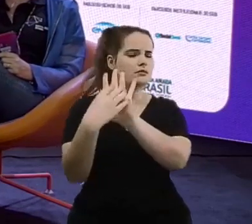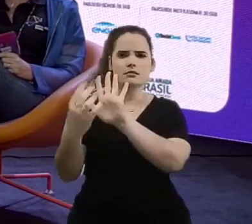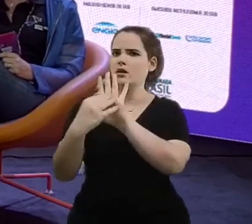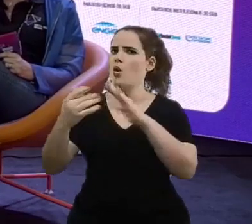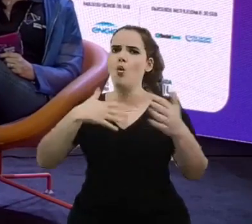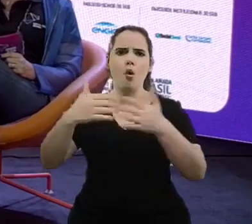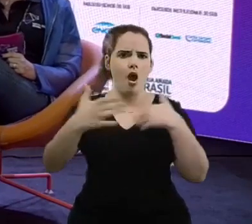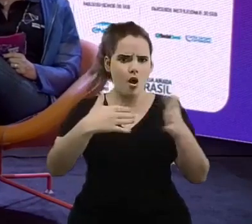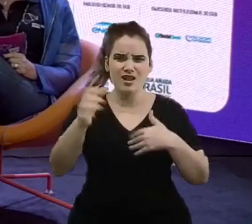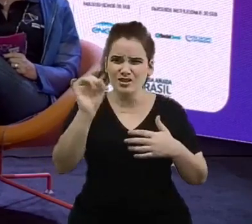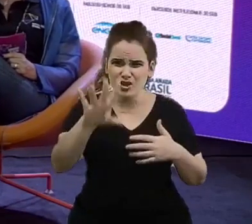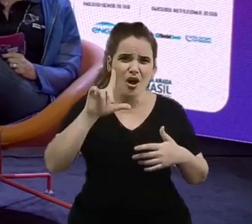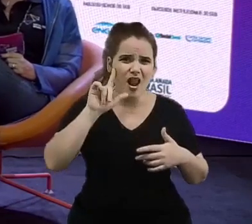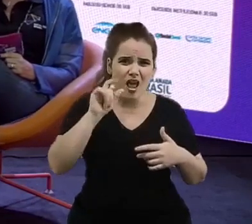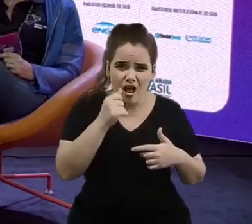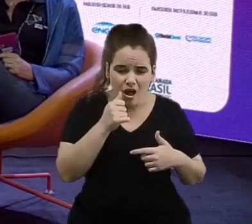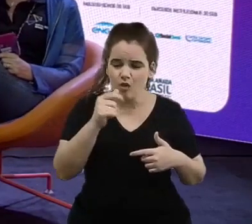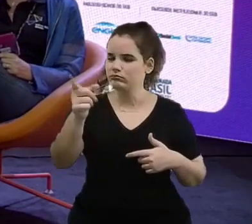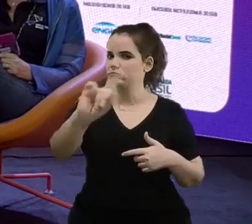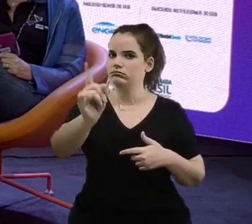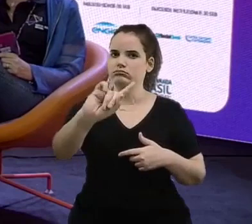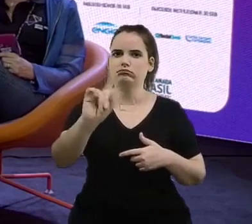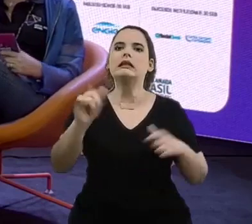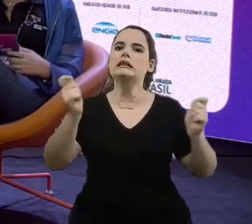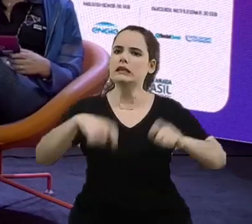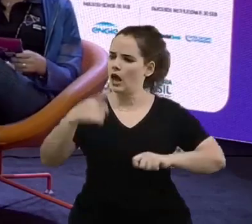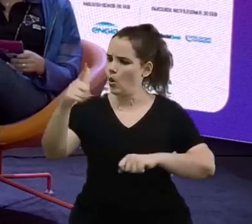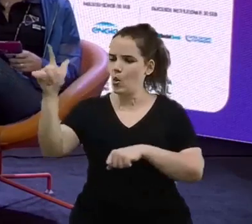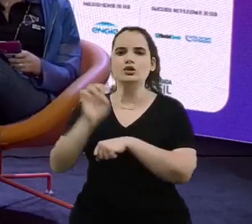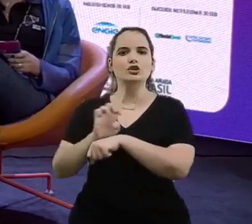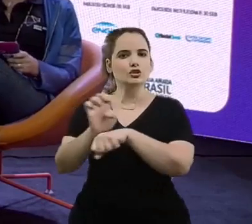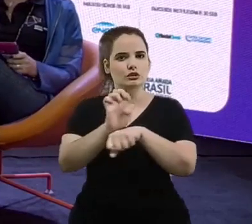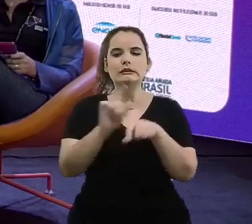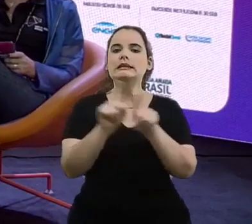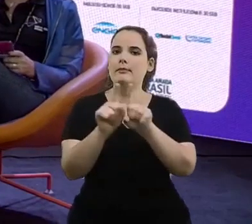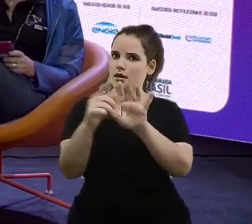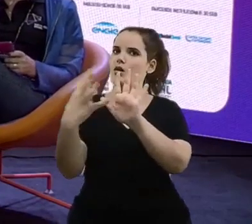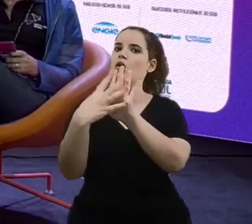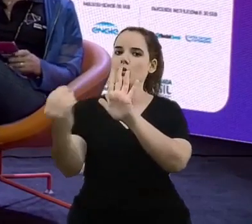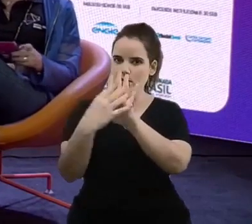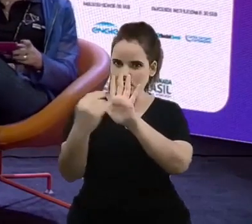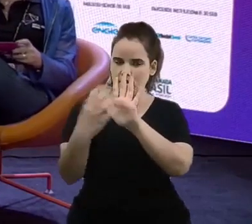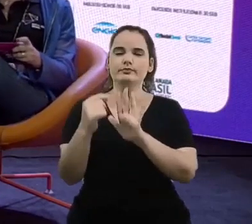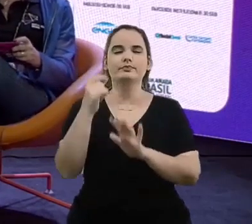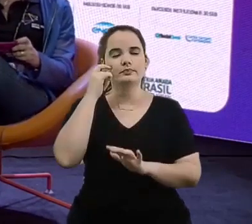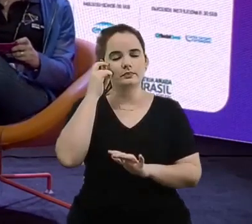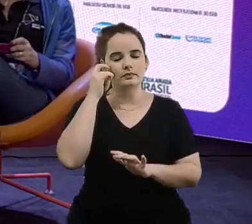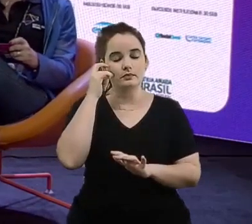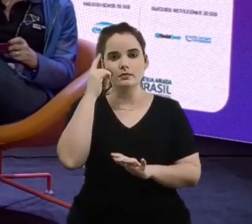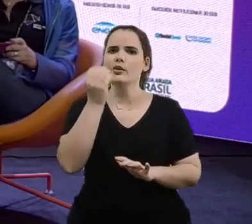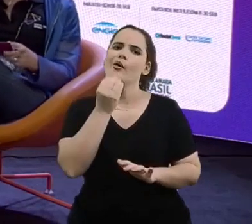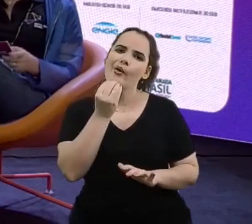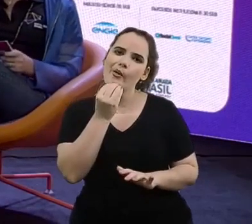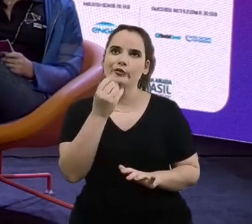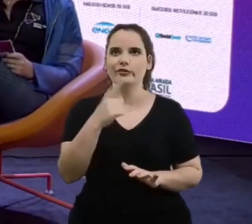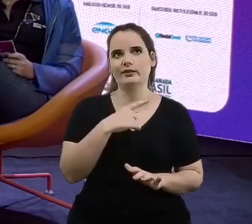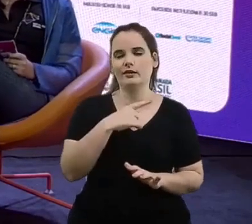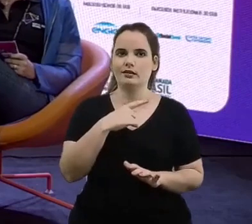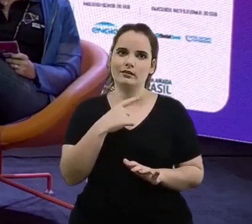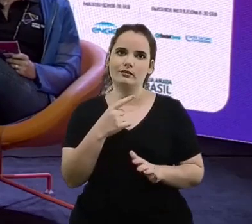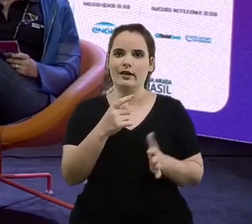vez mais alta, porque a gente acredita muito em construção em comunidade, né, e o que vocês fizeram é justamente isso. Então, parabéns pelo projeto